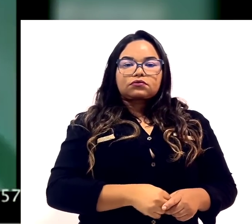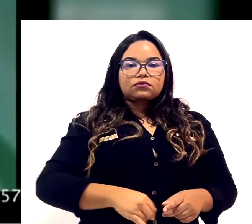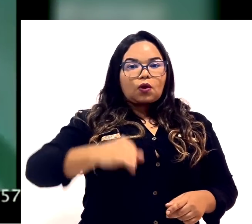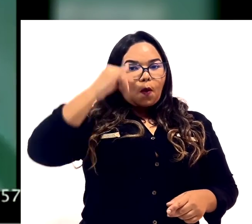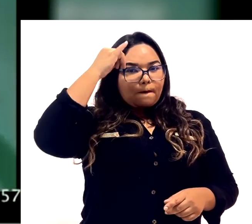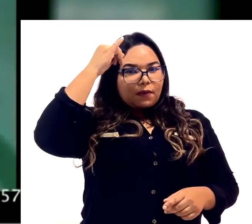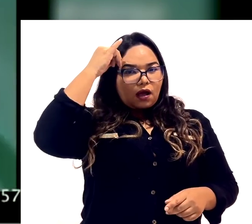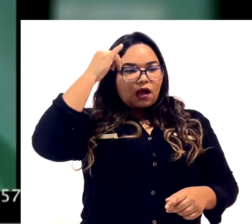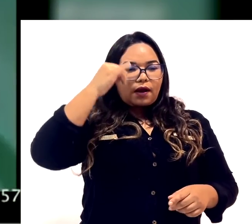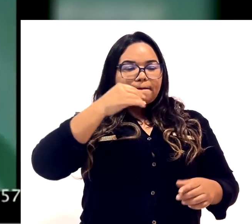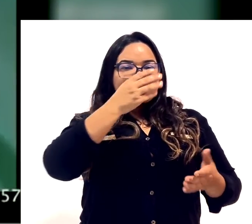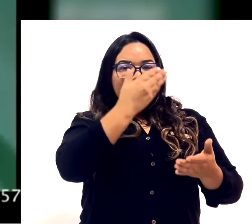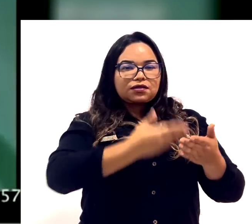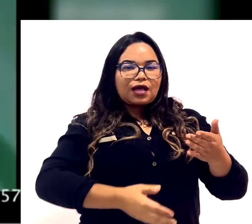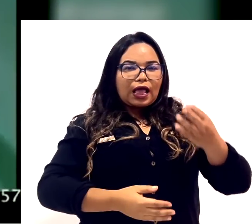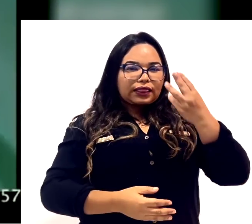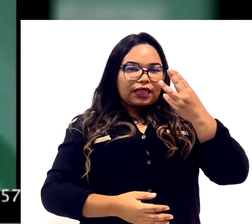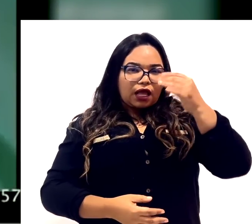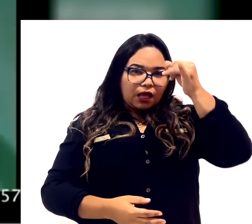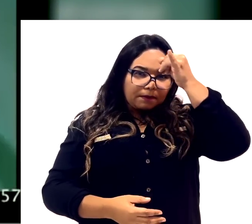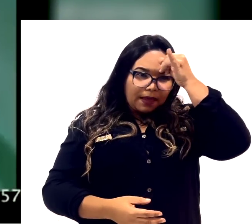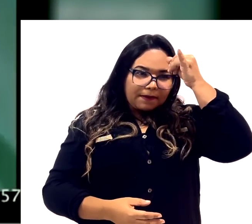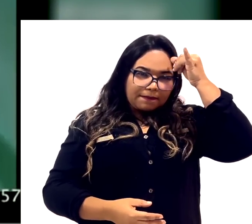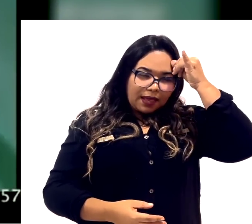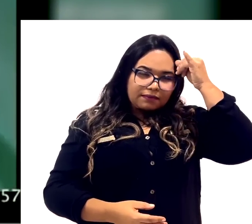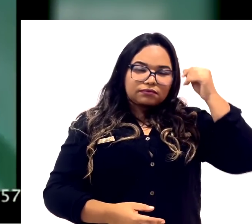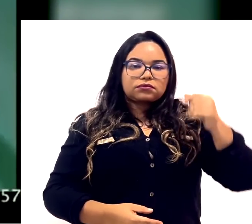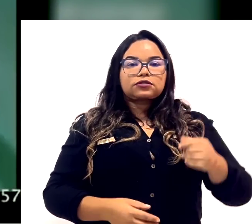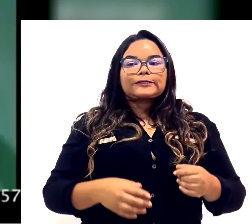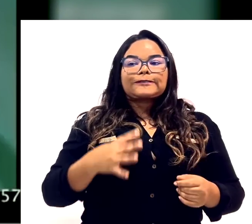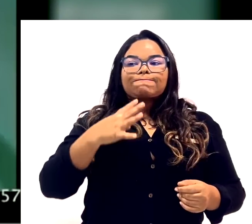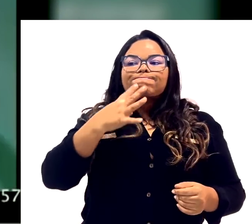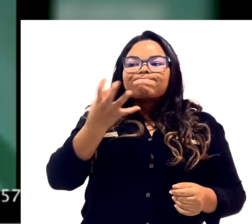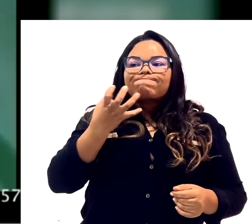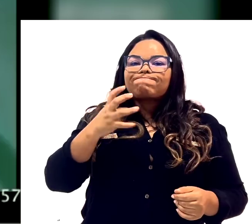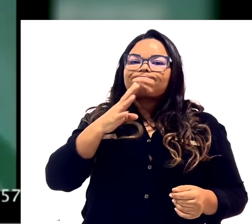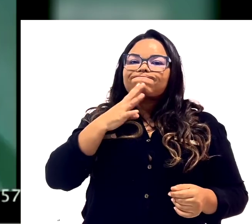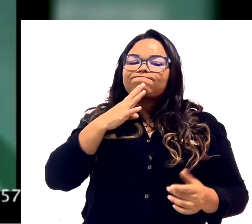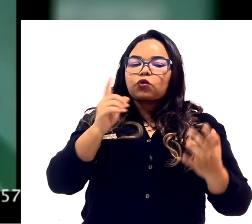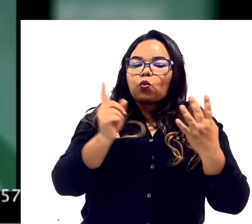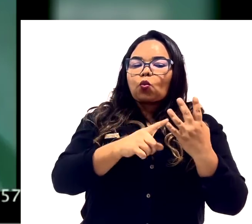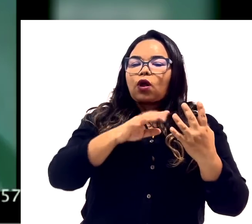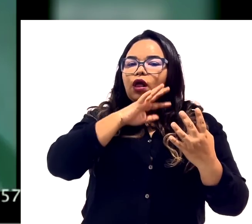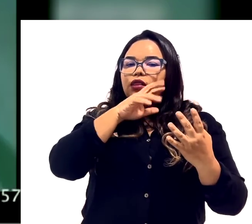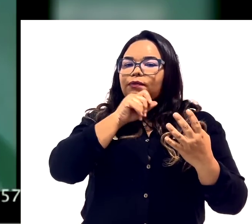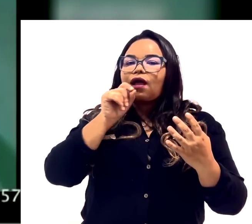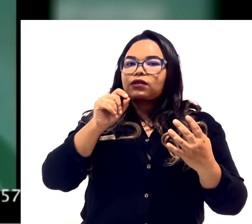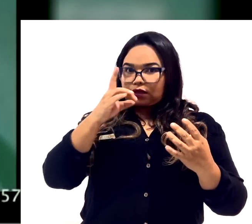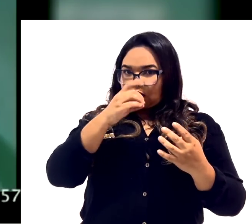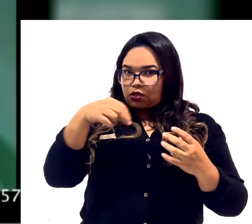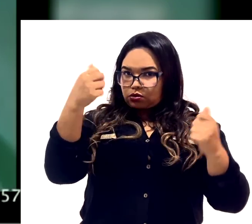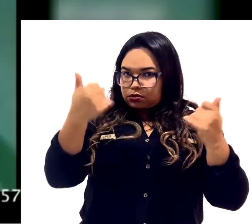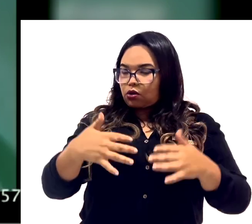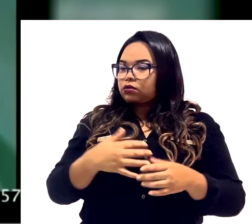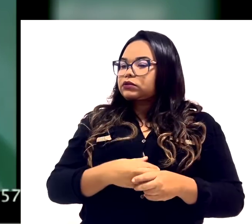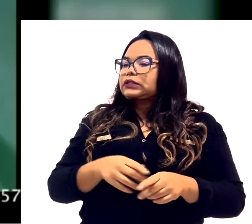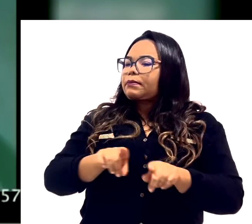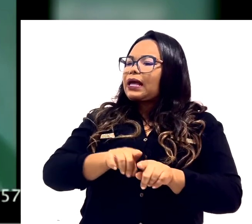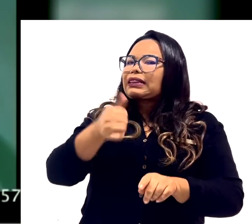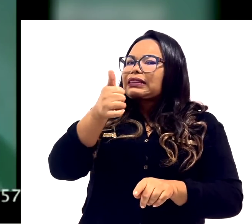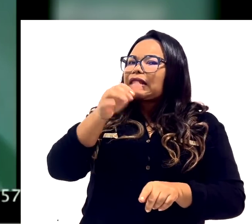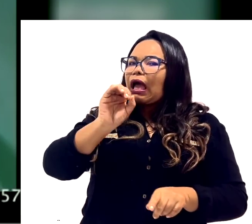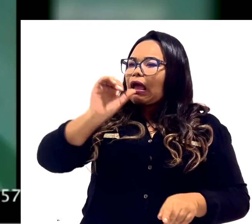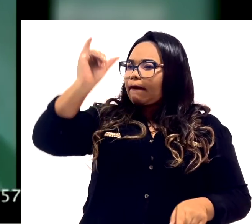então tive o desejo de conhecer a verdade sobre o quarto animal que era diferente de todos os outros, e também a respeito dos 10 chifres que tinha